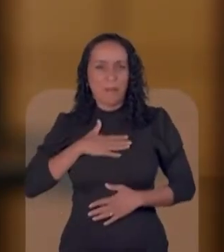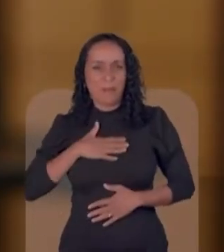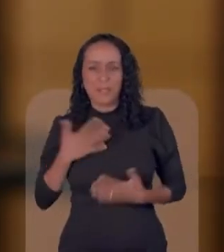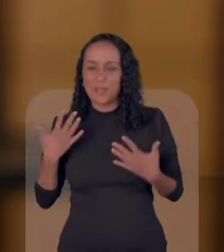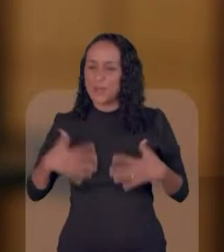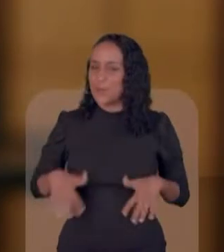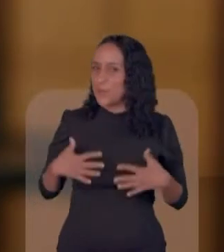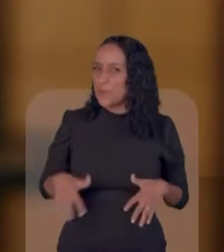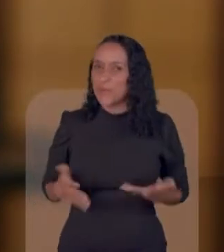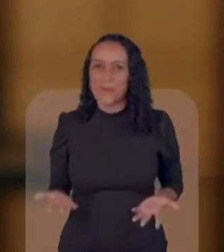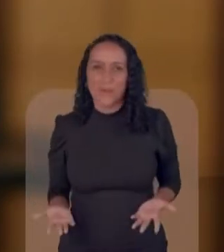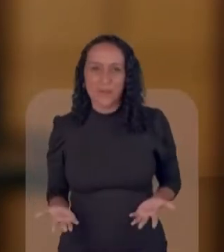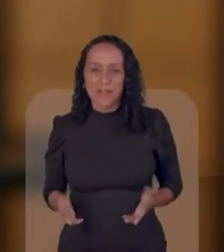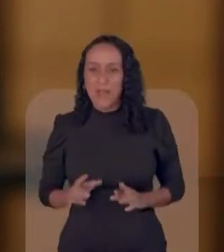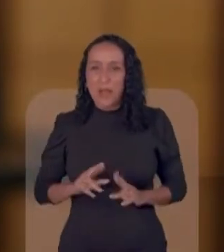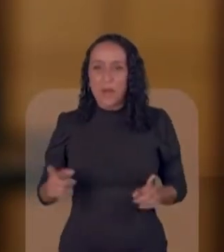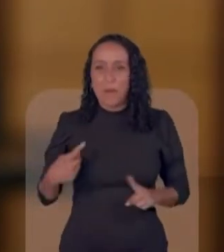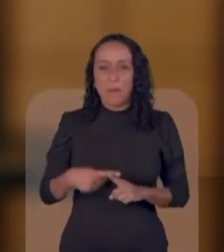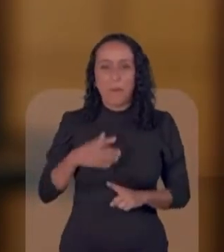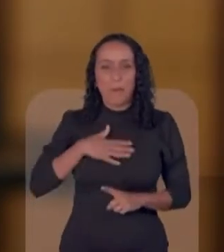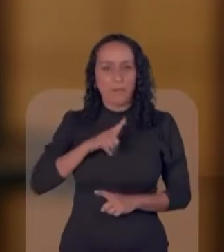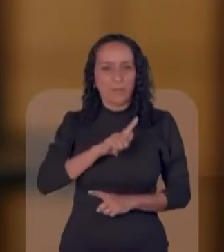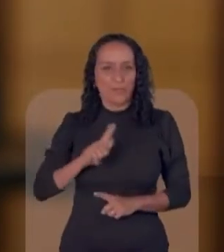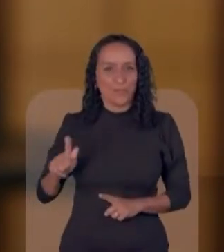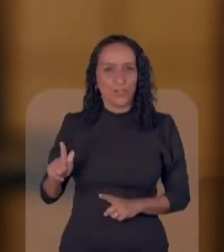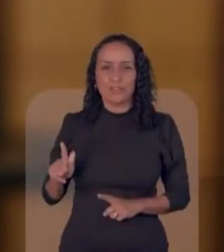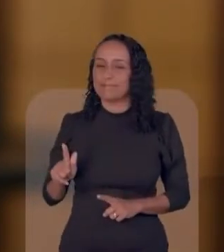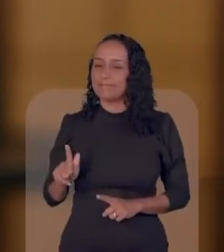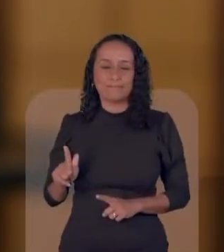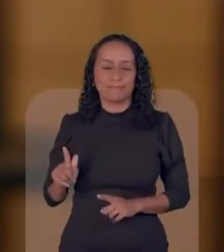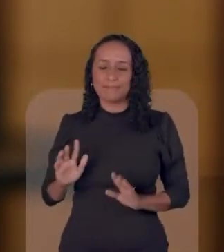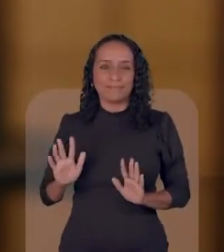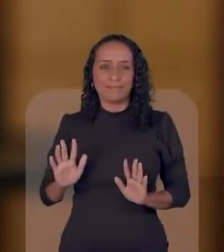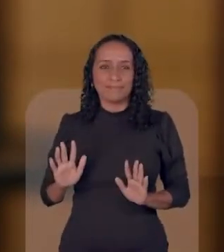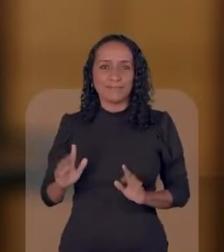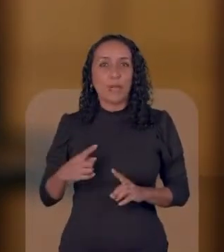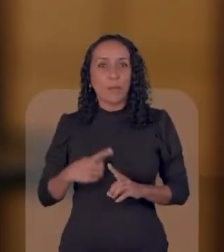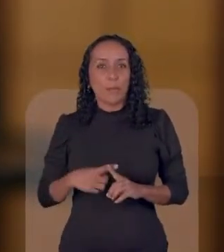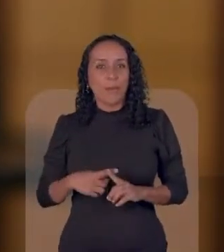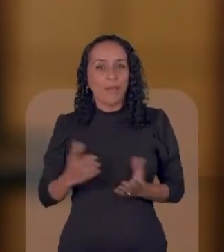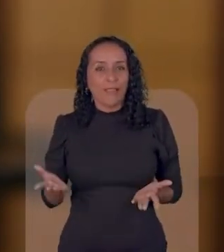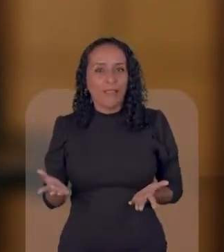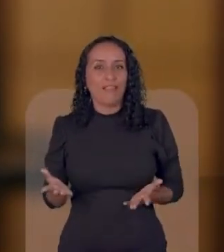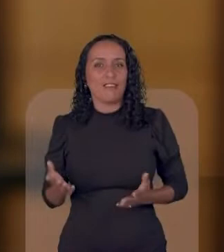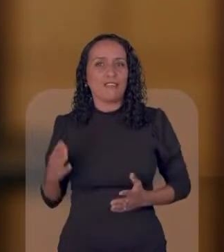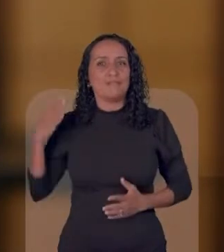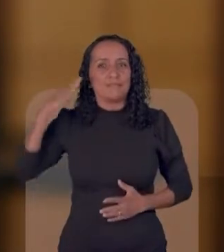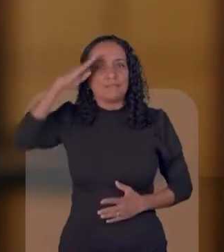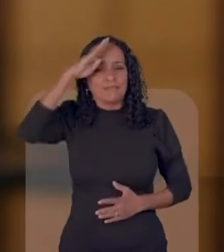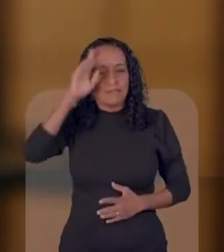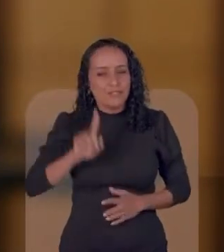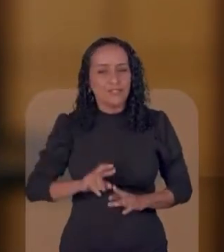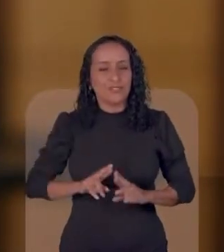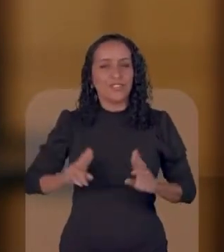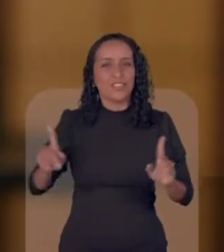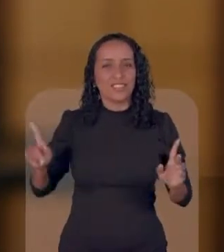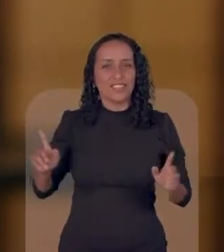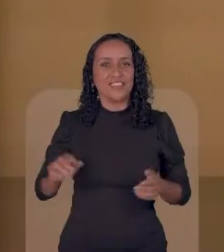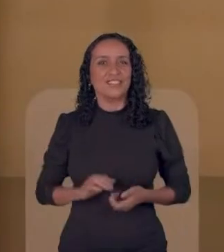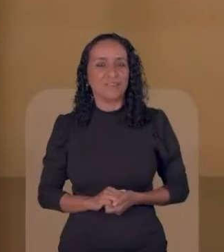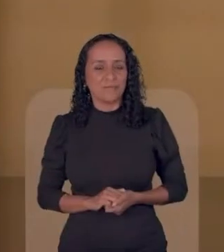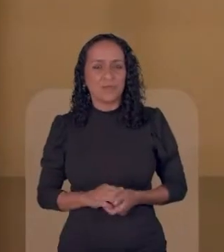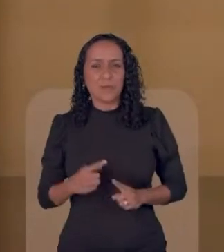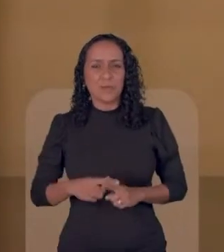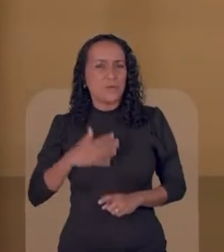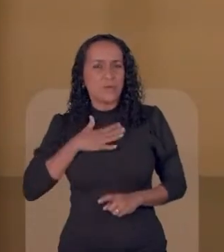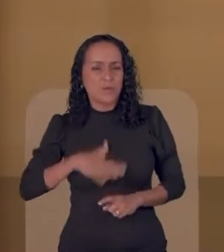de sério. Não é porque é o meu genro? Não, não é por causa disso, não. É porque o Jair é diferente.